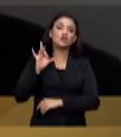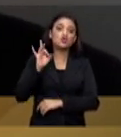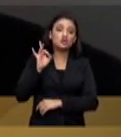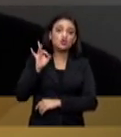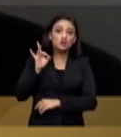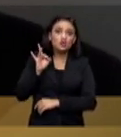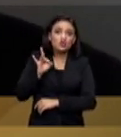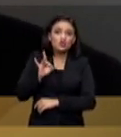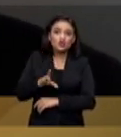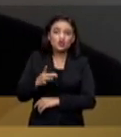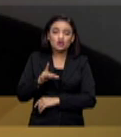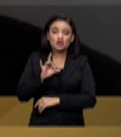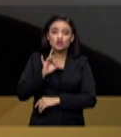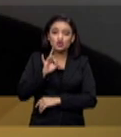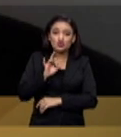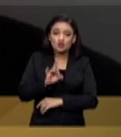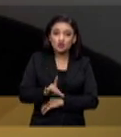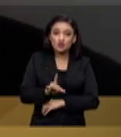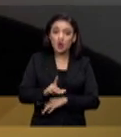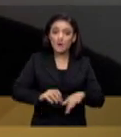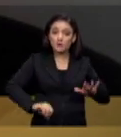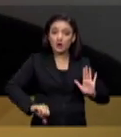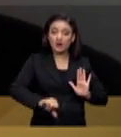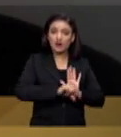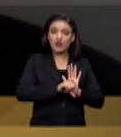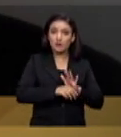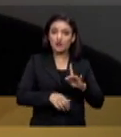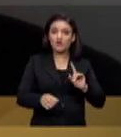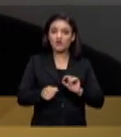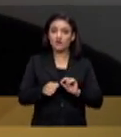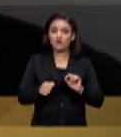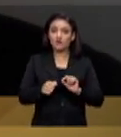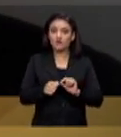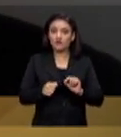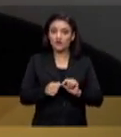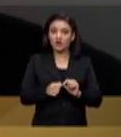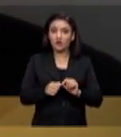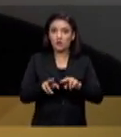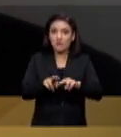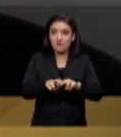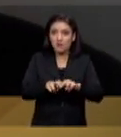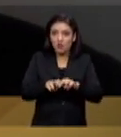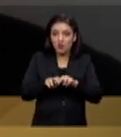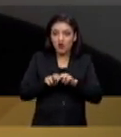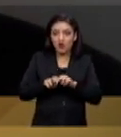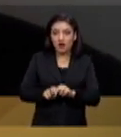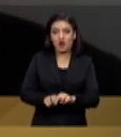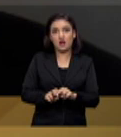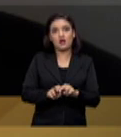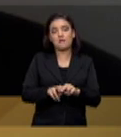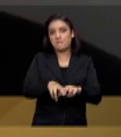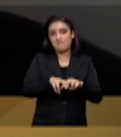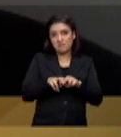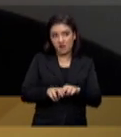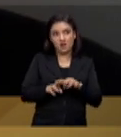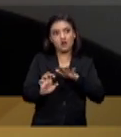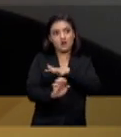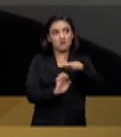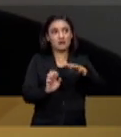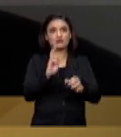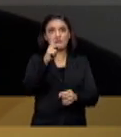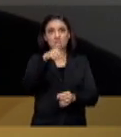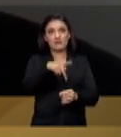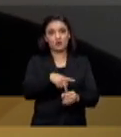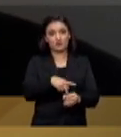exclusivamente aos ilícitos praticados em detrimento da Petrobras. E